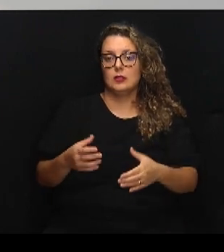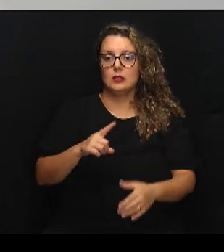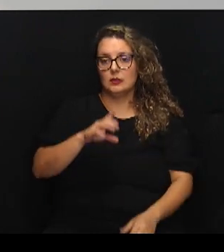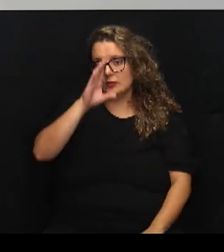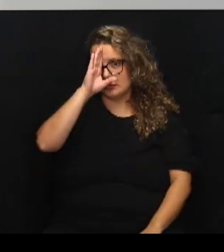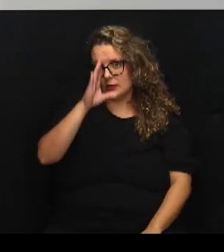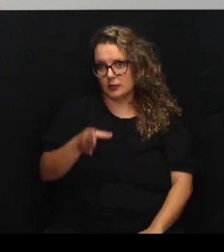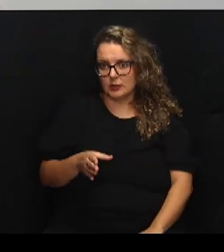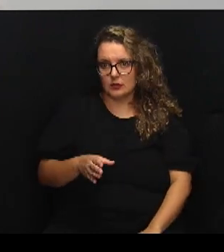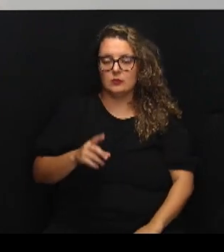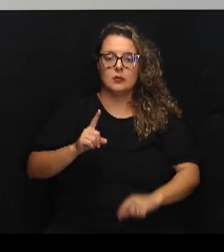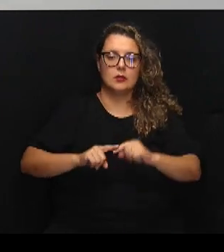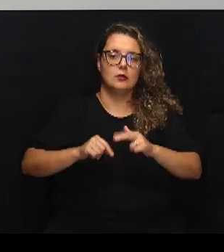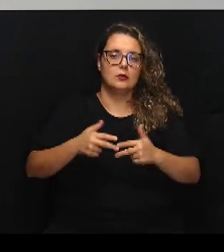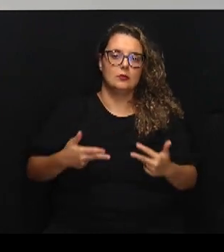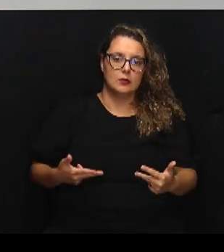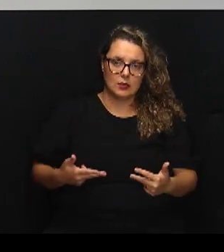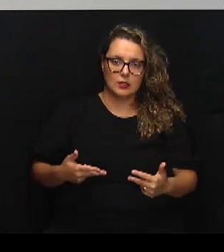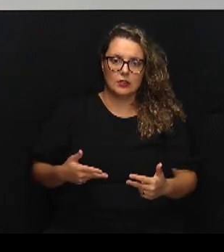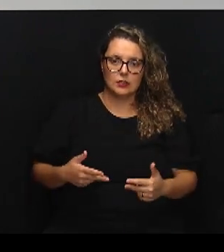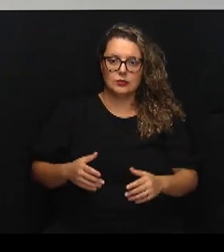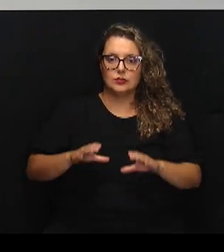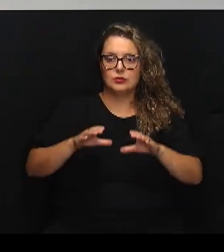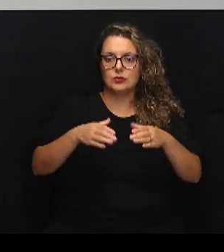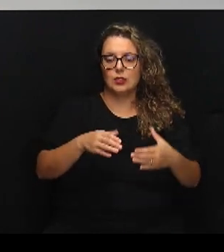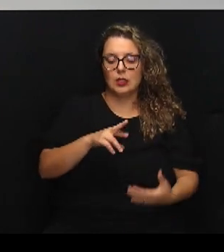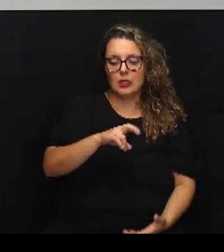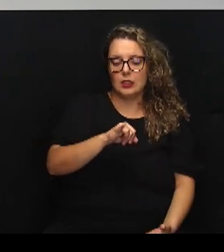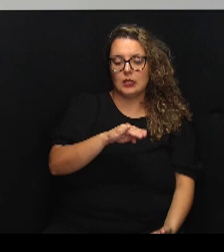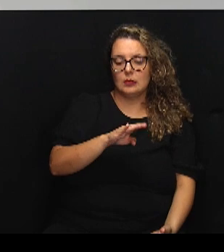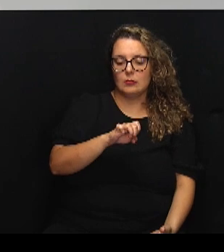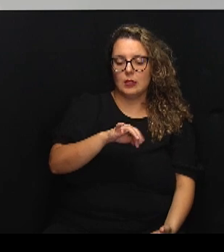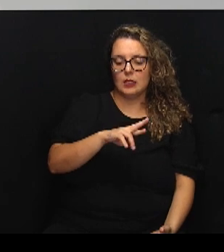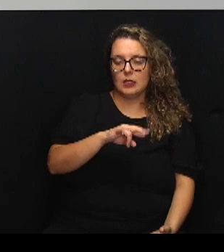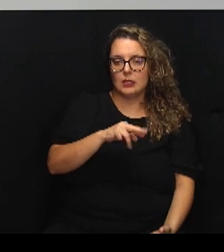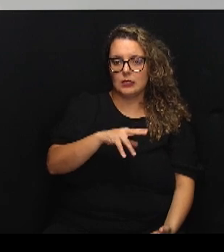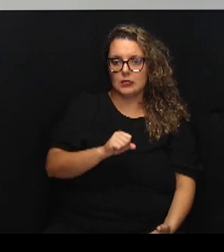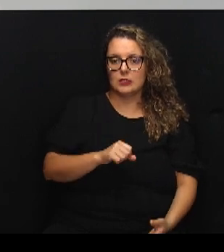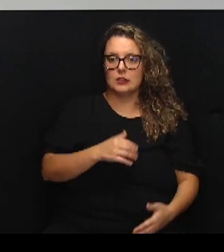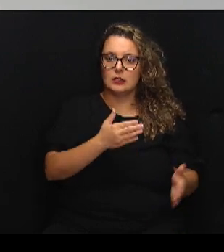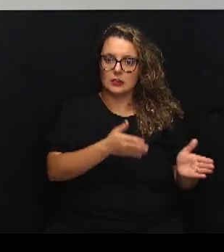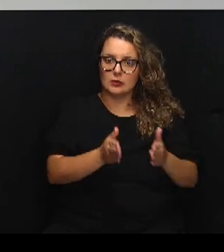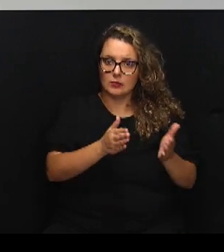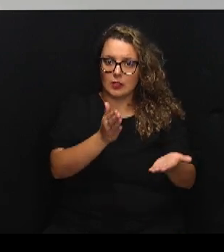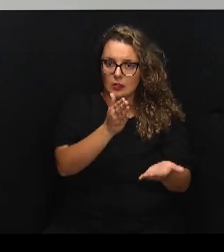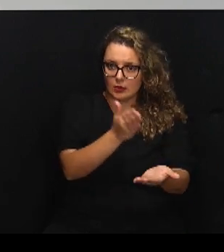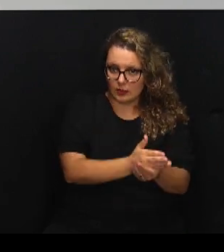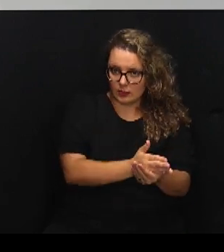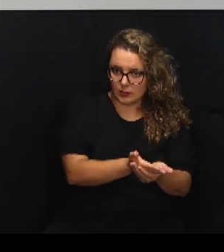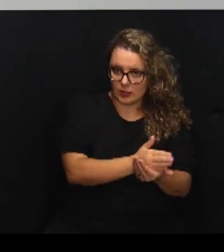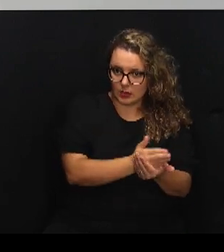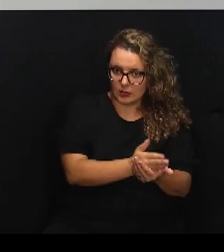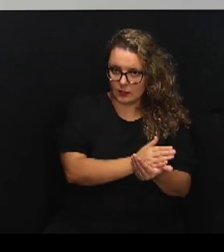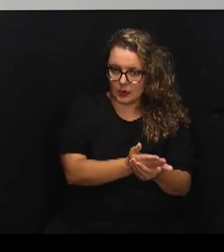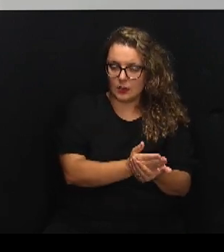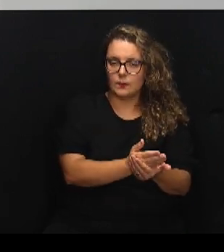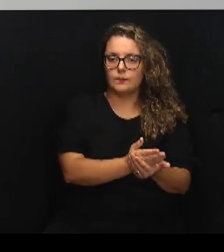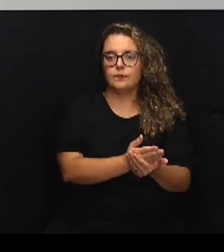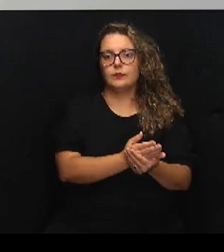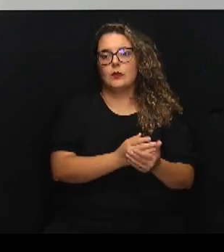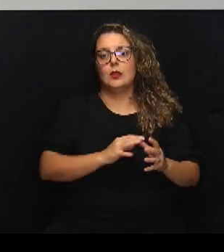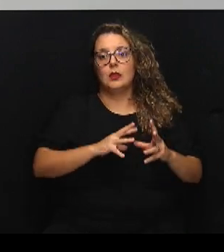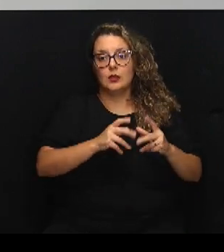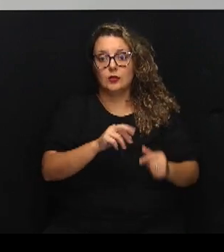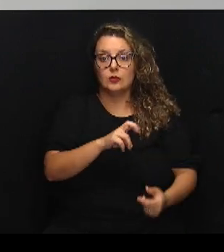com comunidades, não diretamente, mas com materiais obtidos de comunidades ribeirinhas que processavam a mandioca, né,